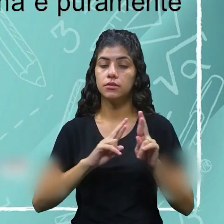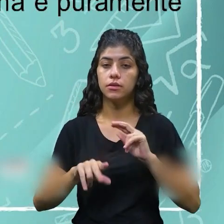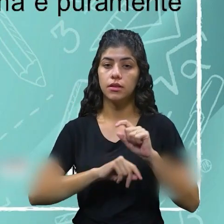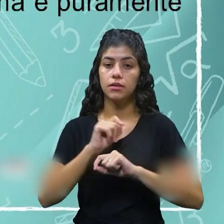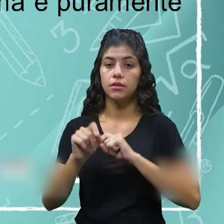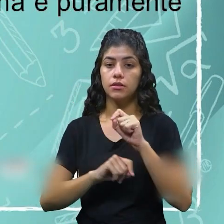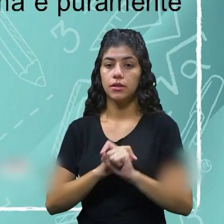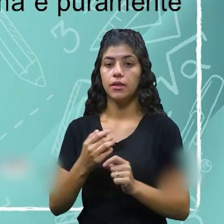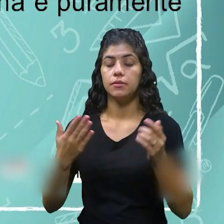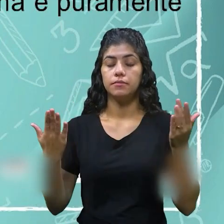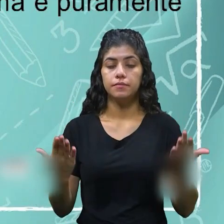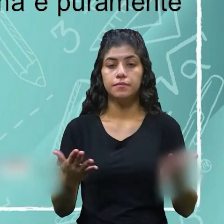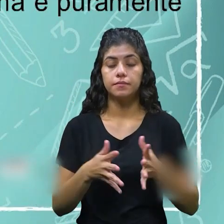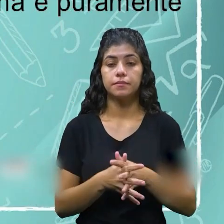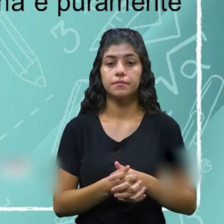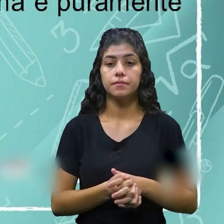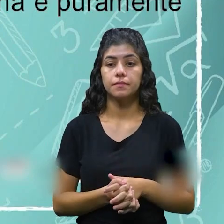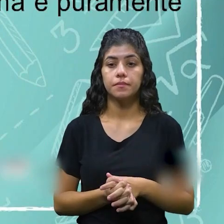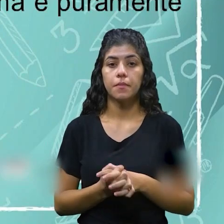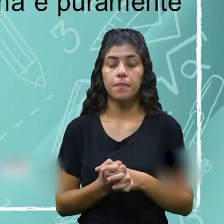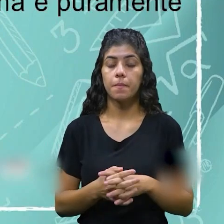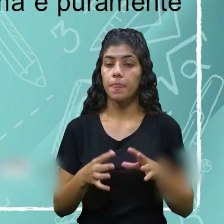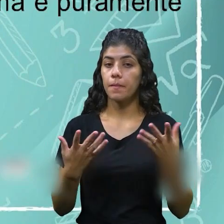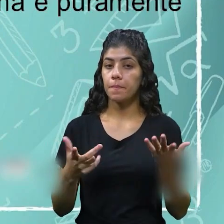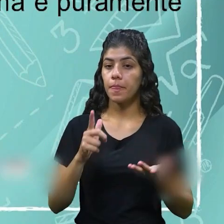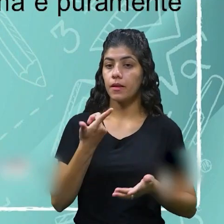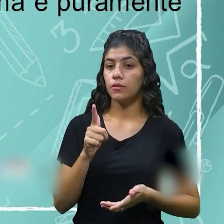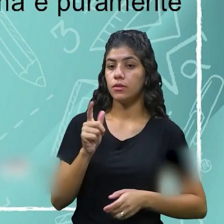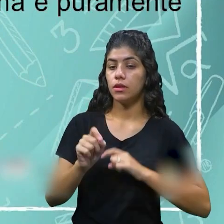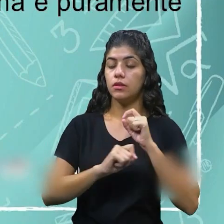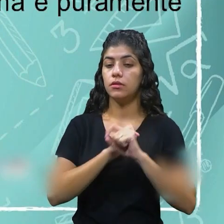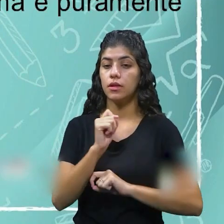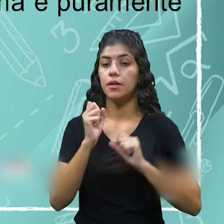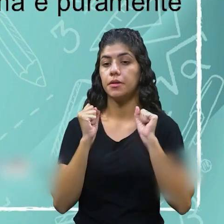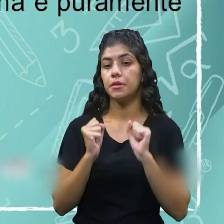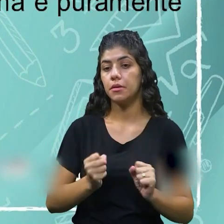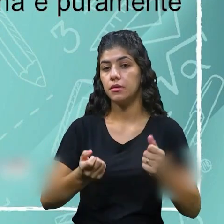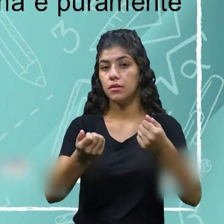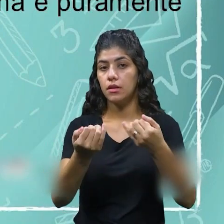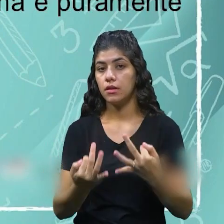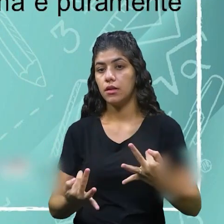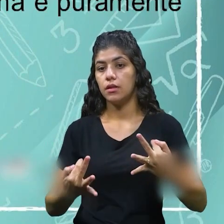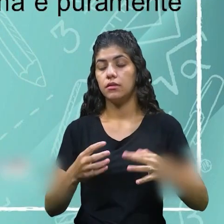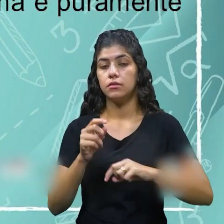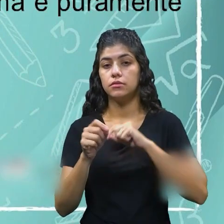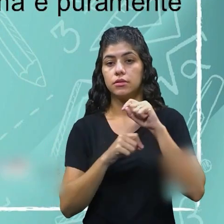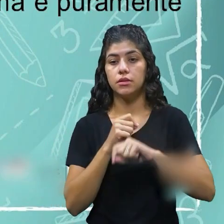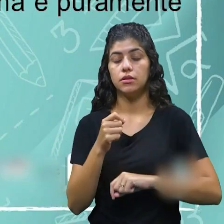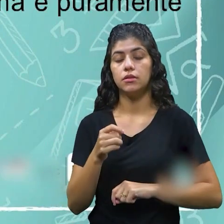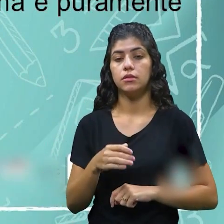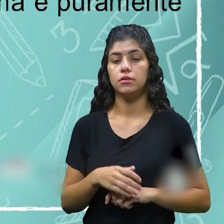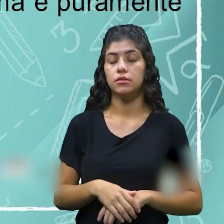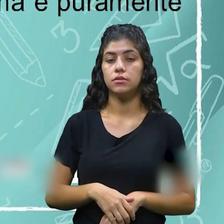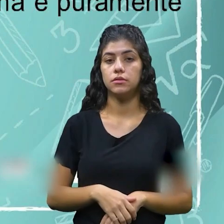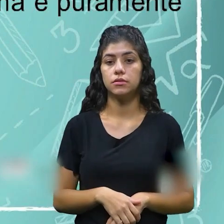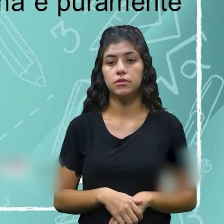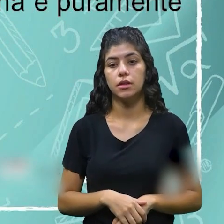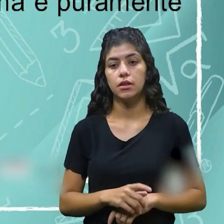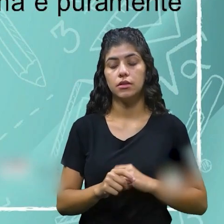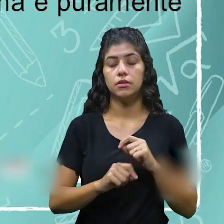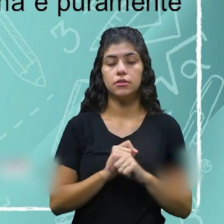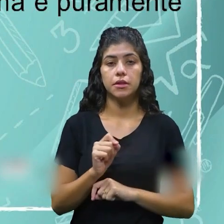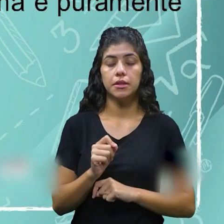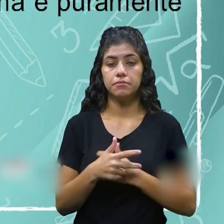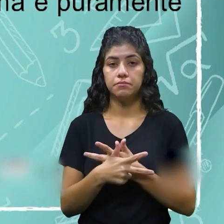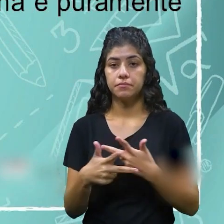a fenômenos eletromagnéticos ou térmicos não estão presentes, pode-se dizer que a energia total do sistema é puramente